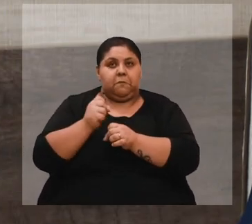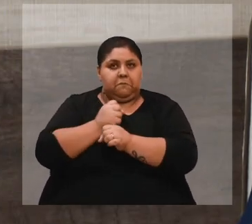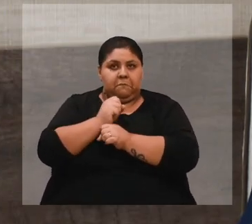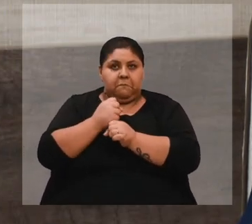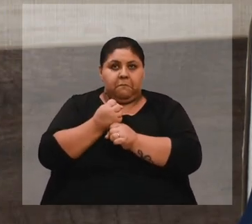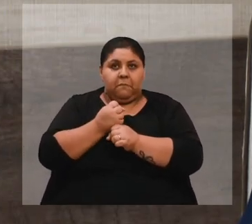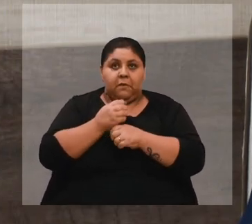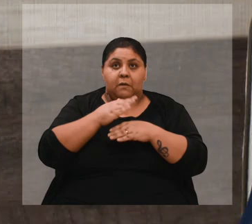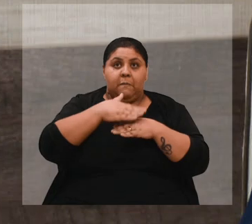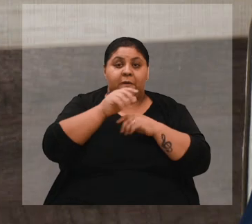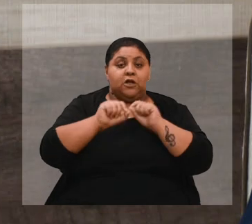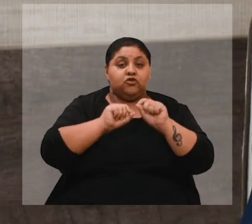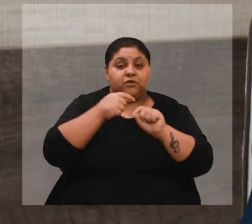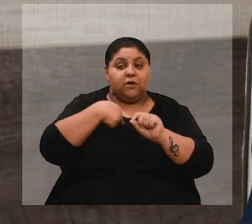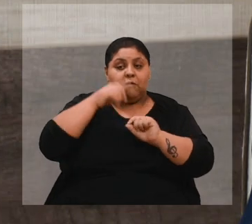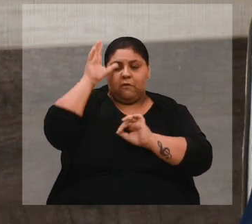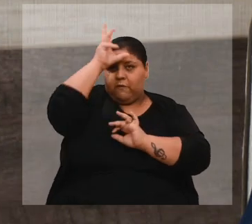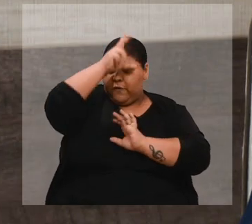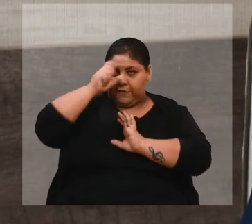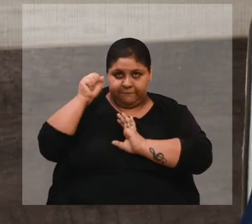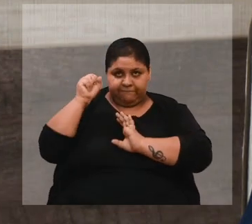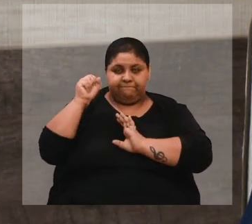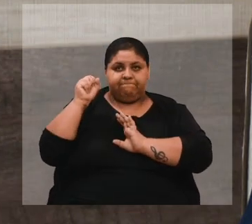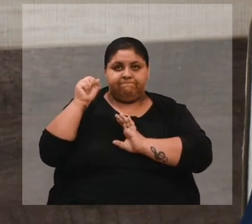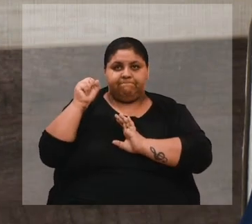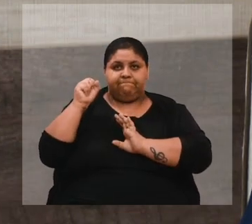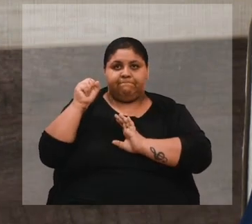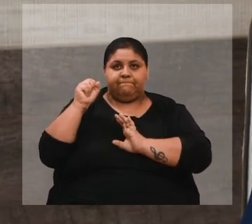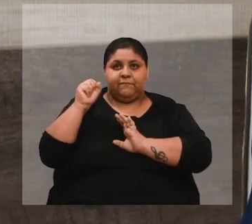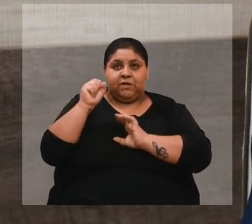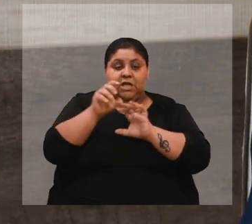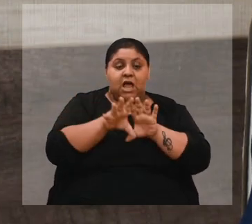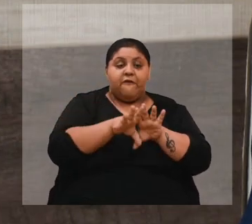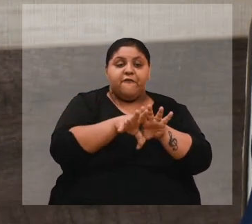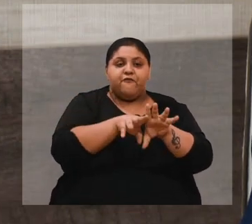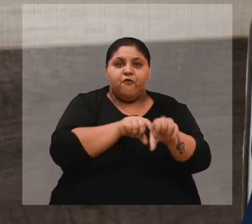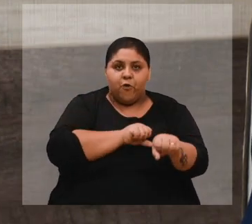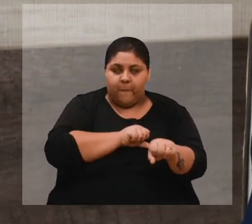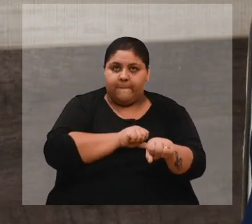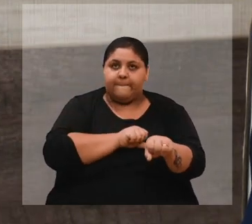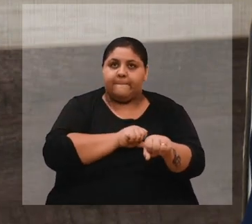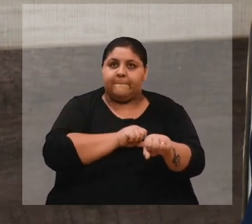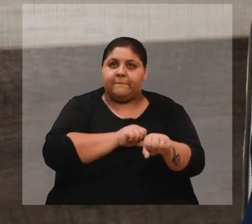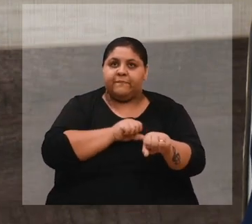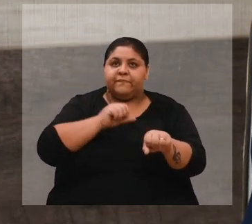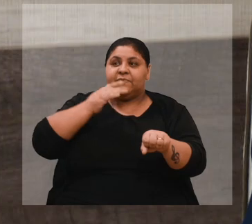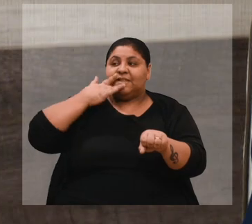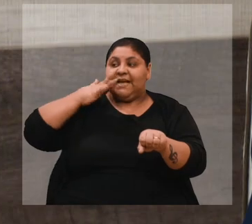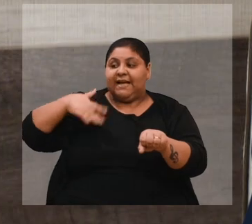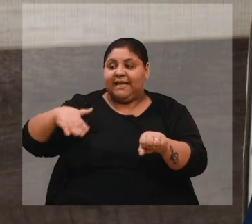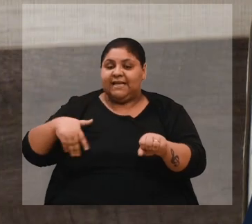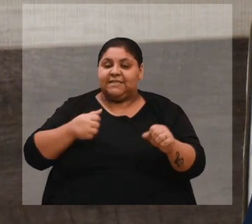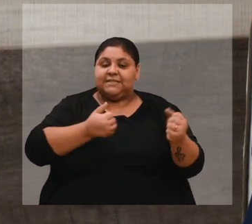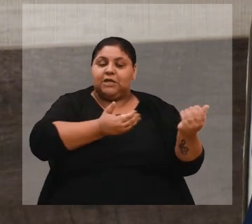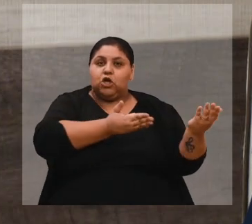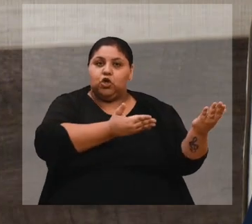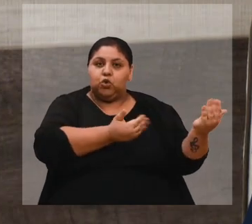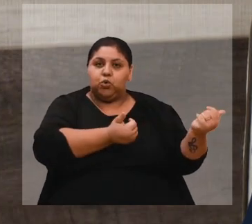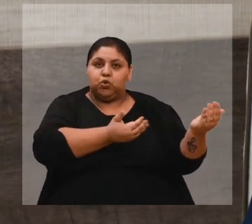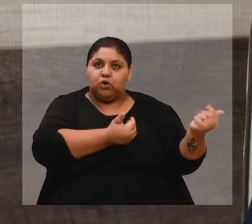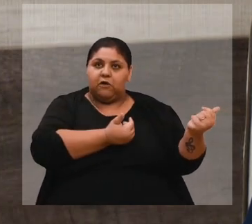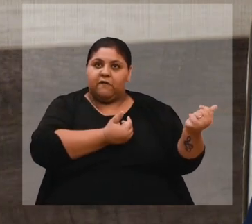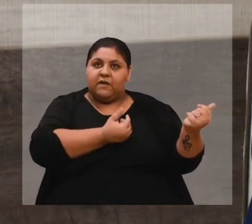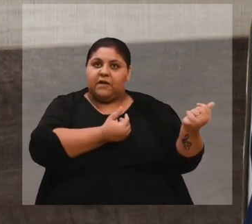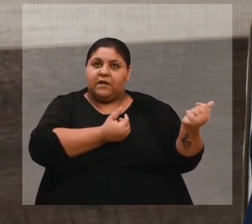25 anos na universidade, claro. Mas o que eu aprendi? Eu aprendi que a formação, né, da criança, do